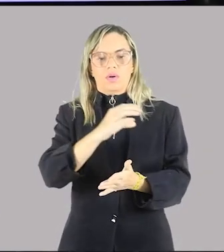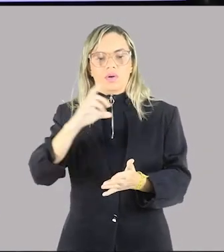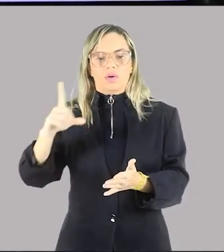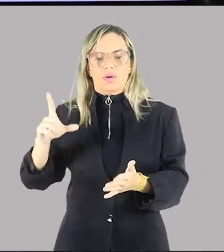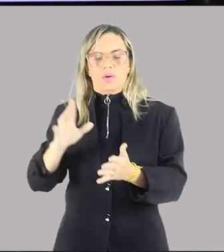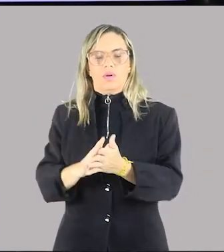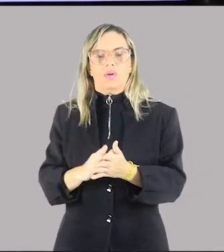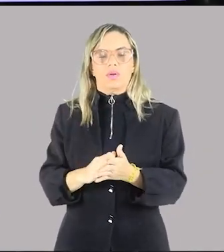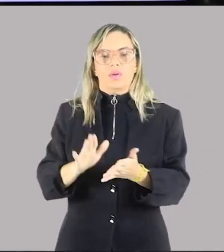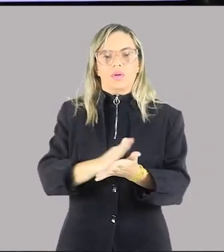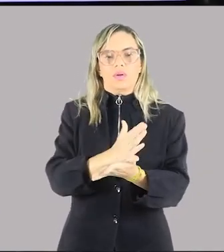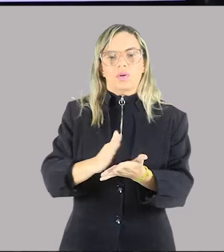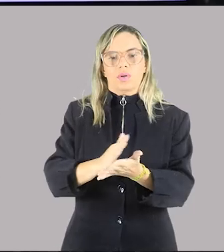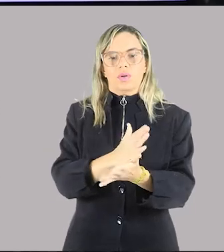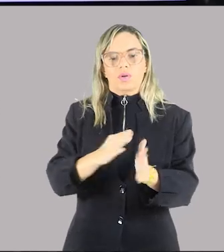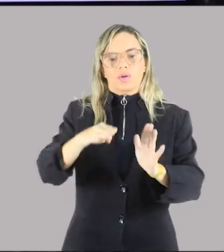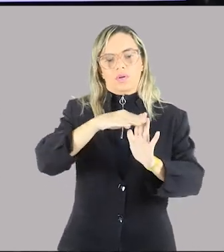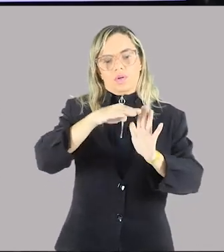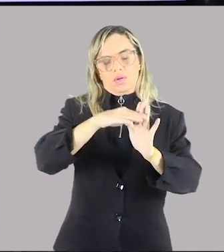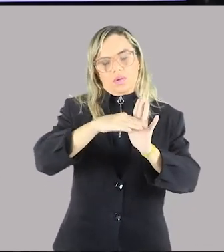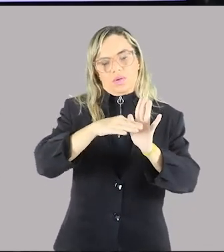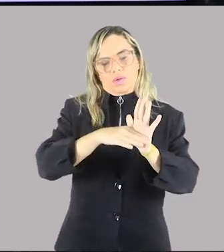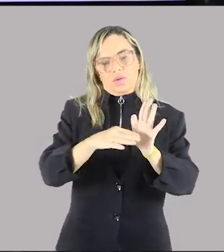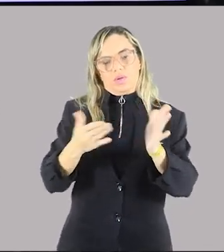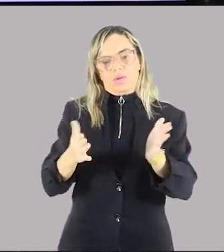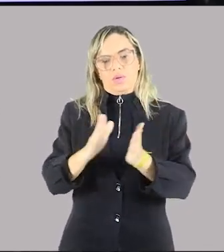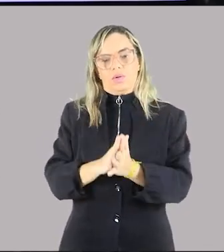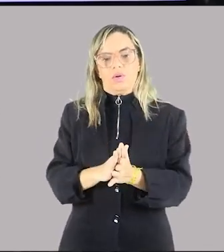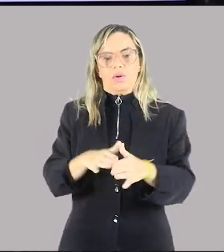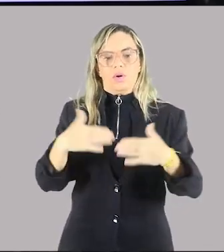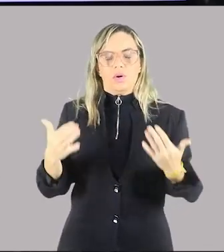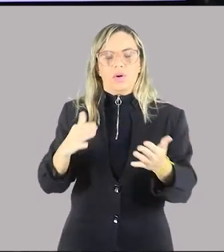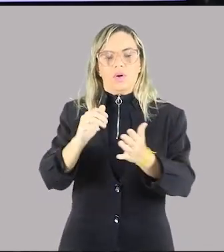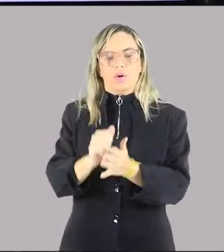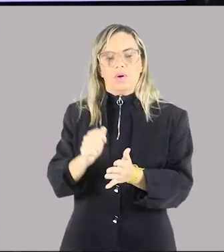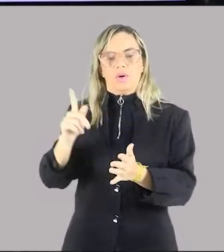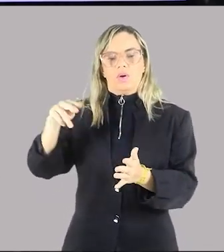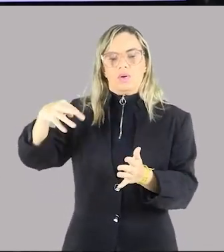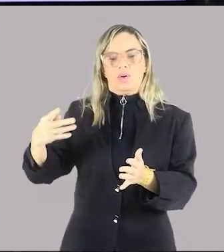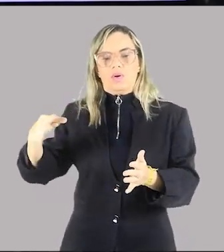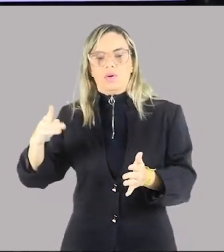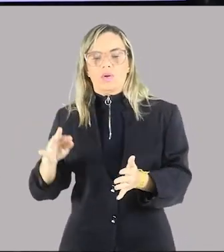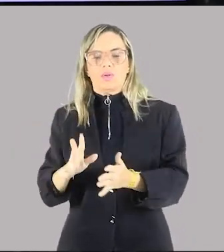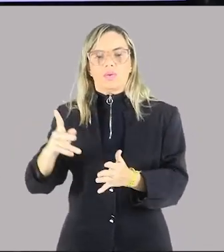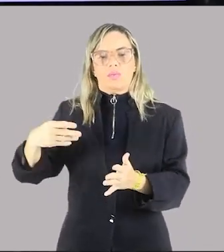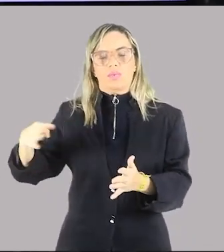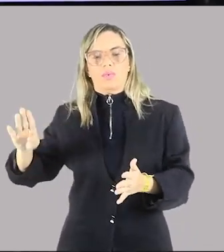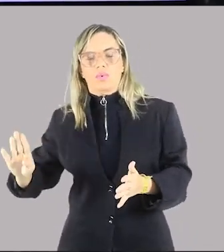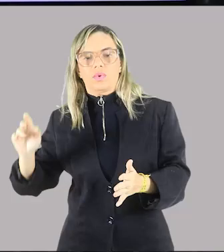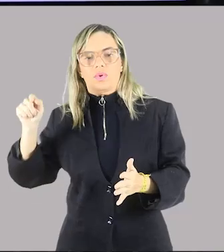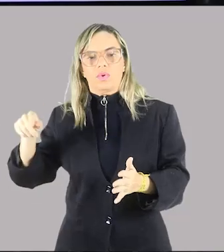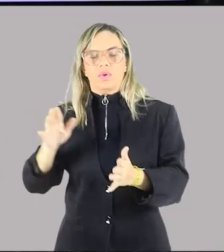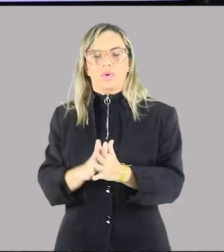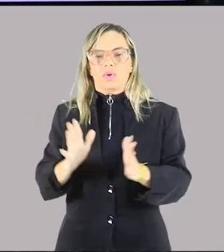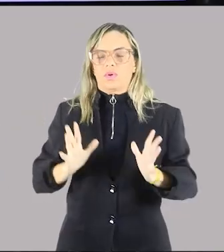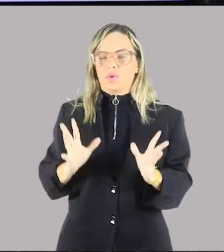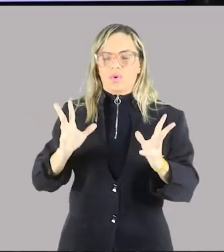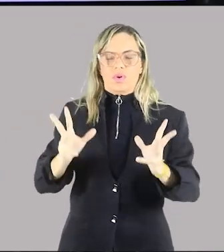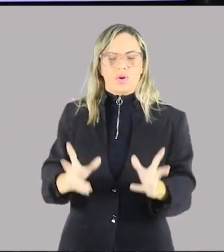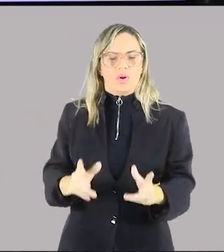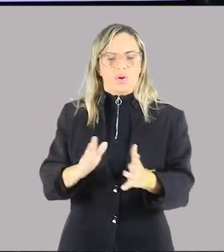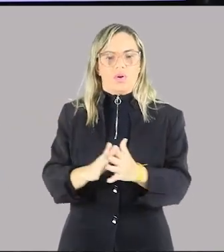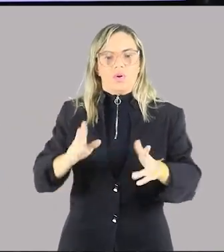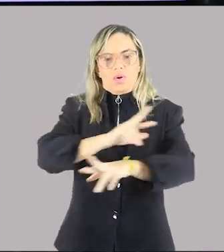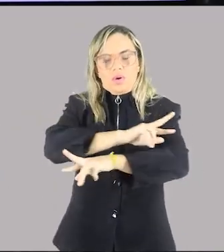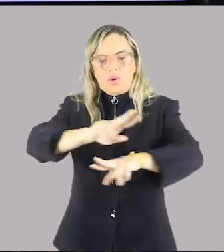de algumas formas a partir de agora. Agente público é um termo geral em que se encaixam diversas pessoas